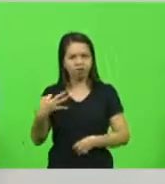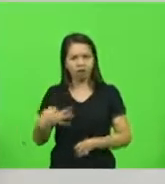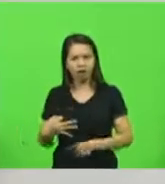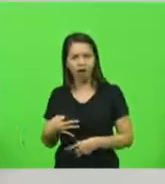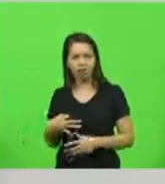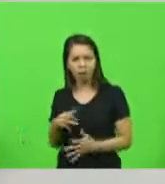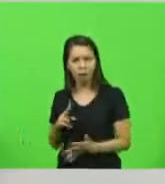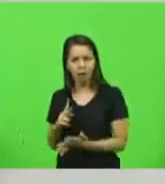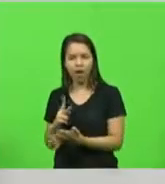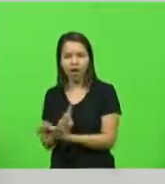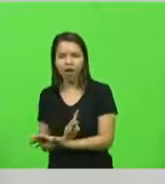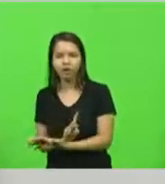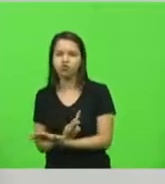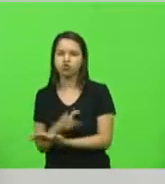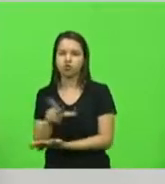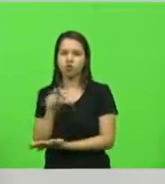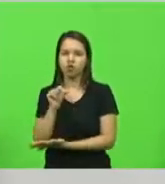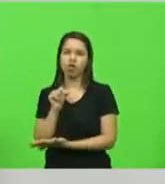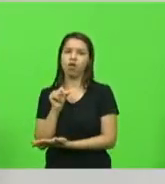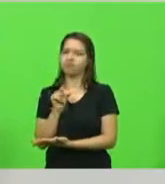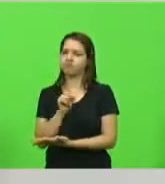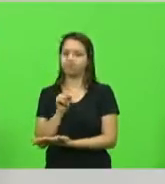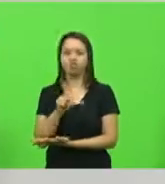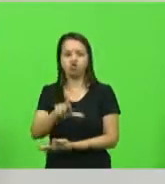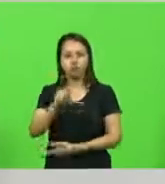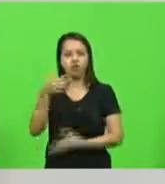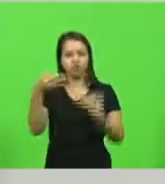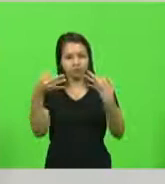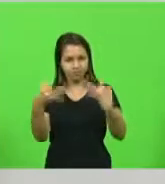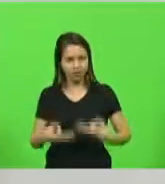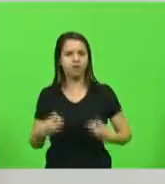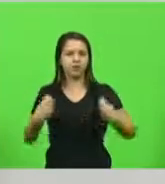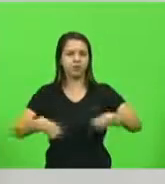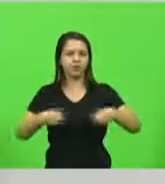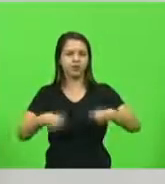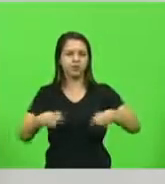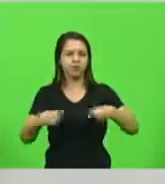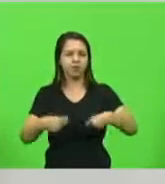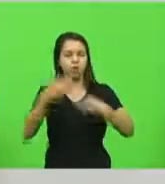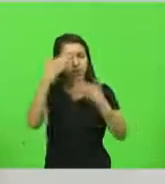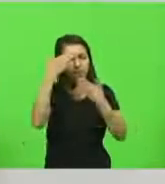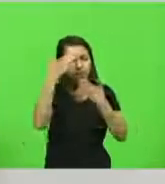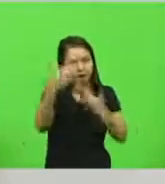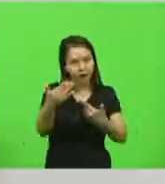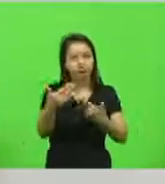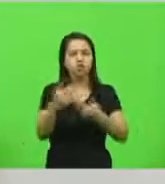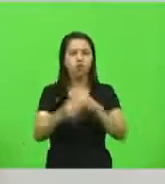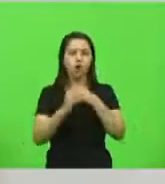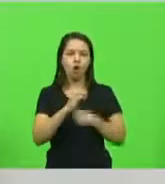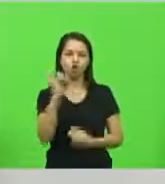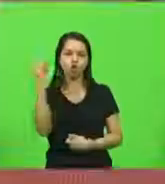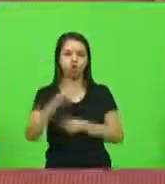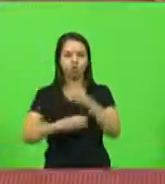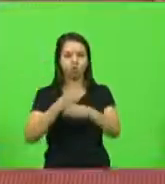escolha. Façamos as escolhas certas. Muito obrigado pela atenção de todos. Tenham todos um ótimo 2021.